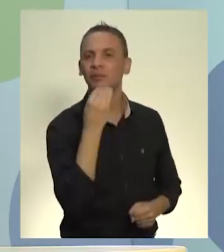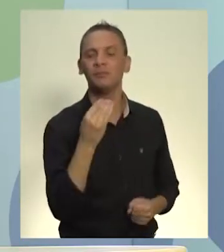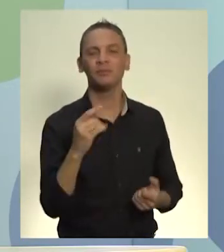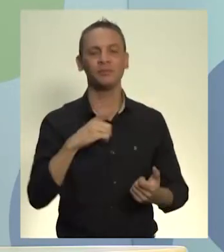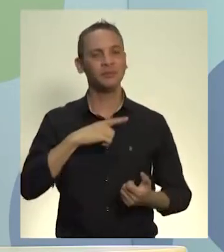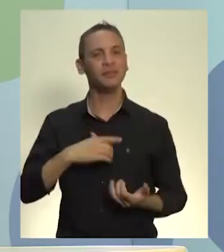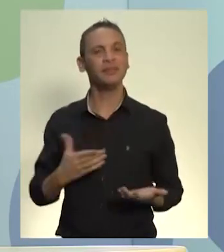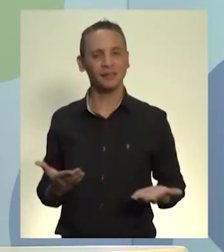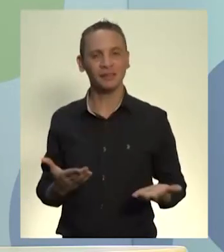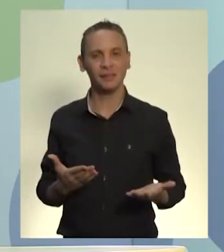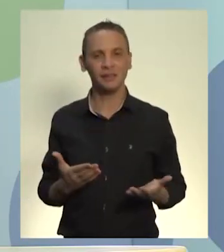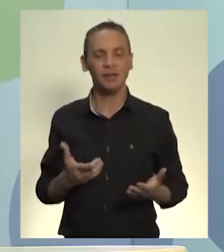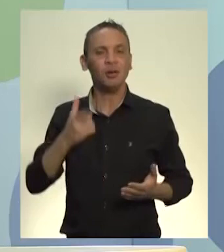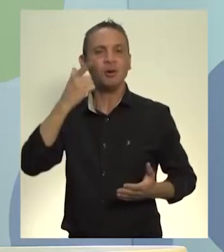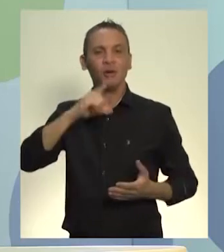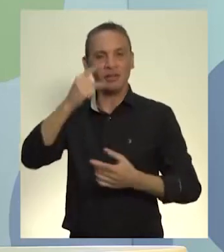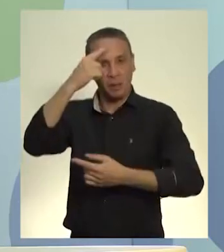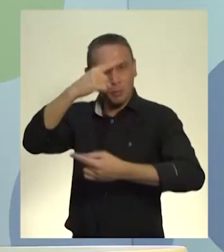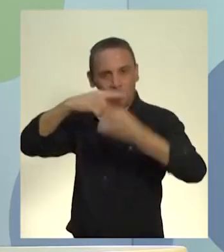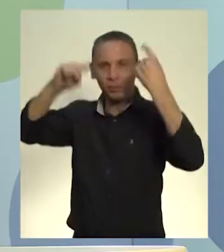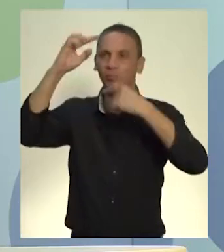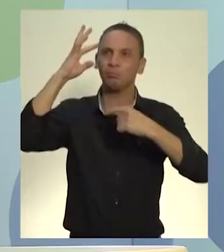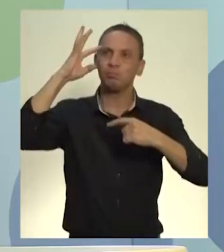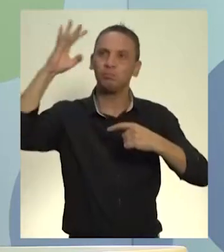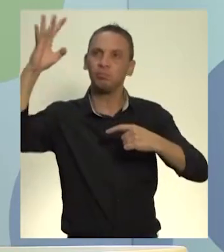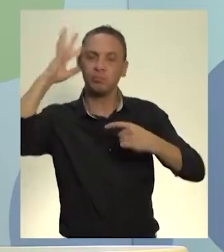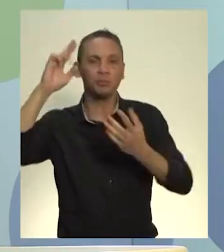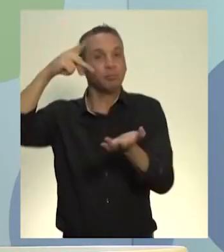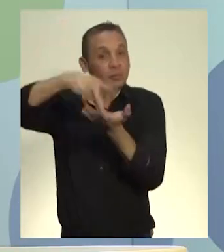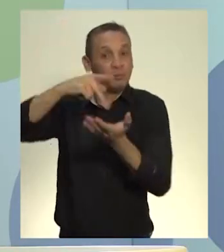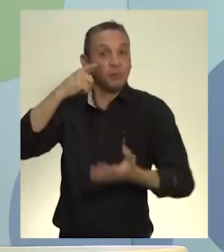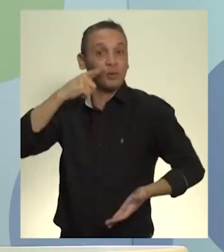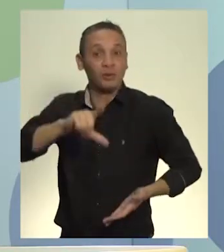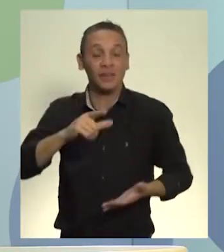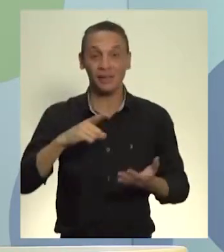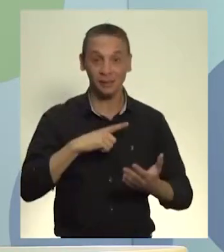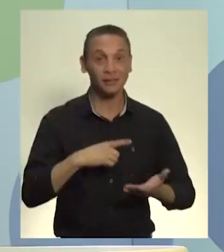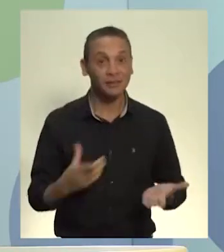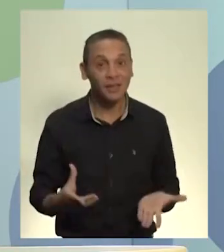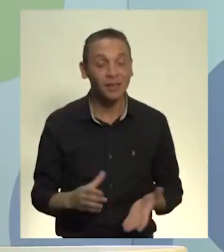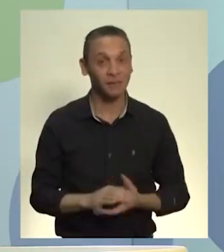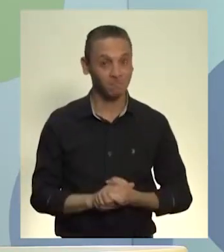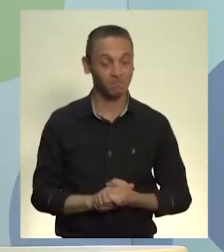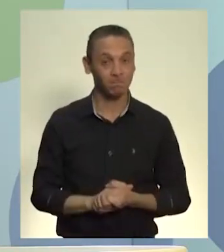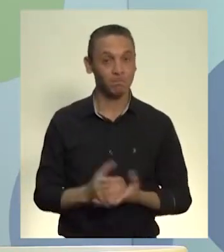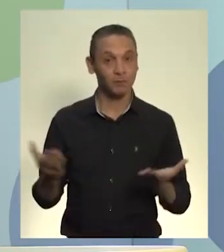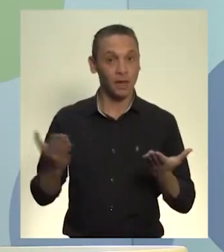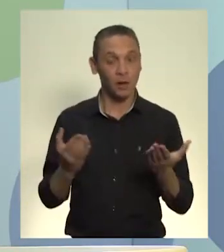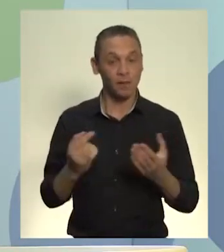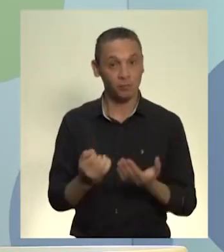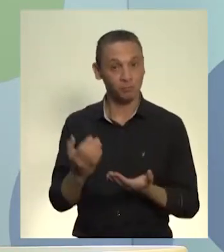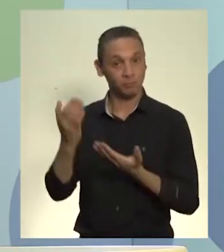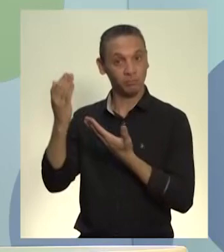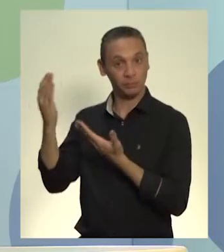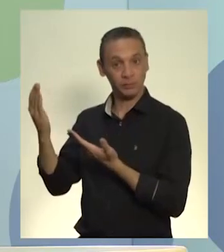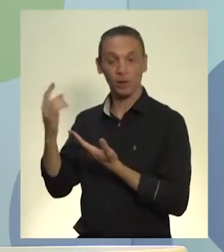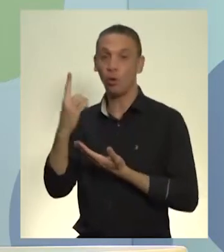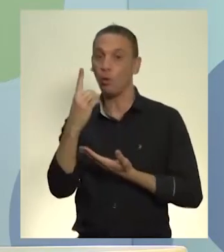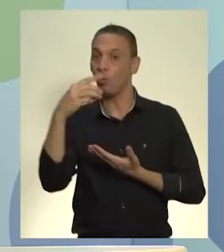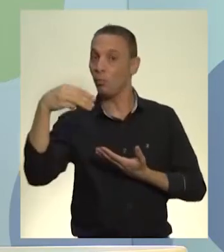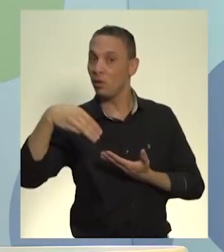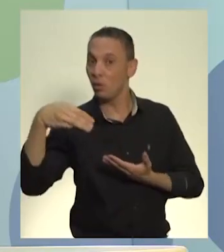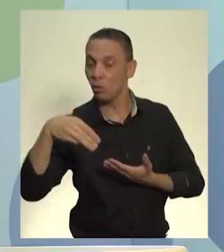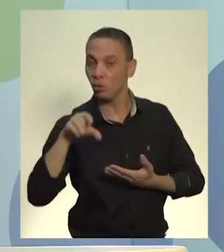para a gente chegar mais perto dos nossos sonhos e mais perto no nosso projeto de vida. Então, eu vou deixar de novo na tela por